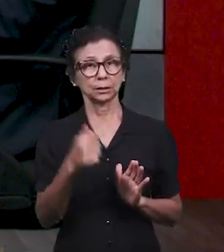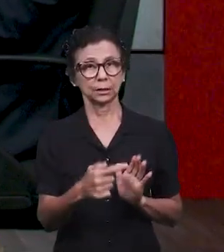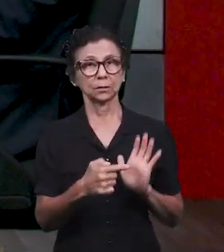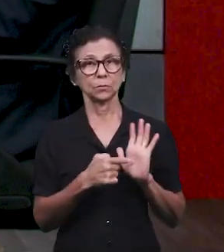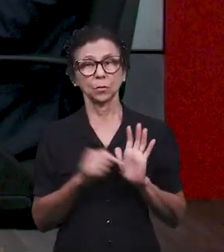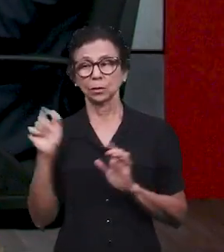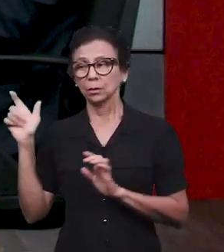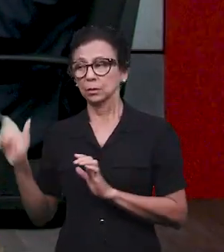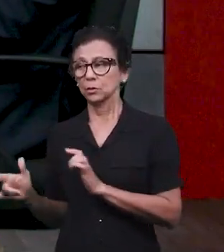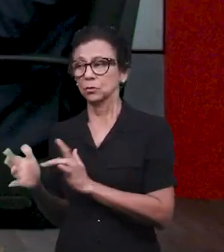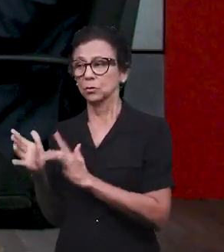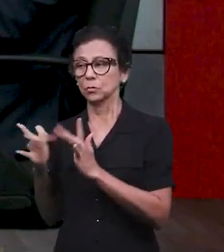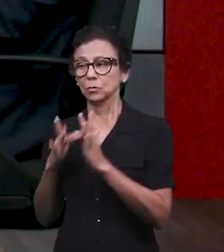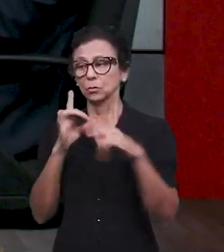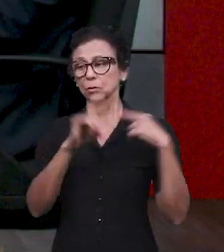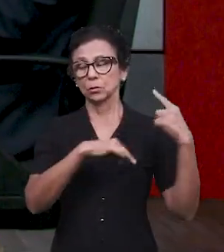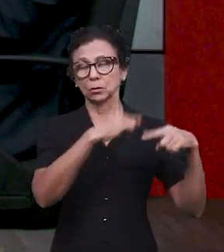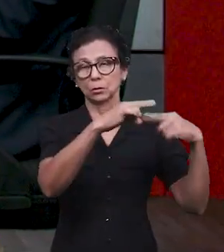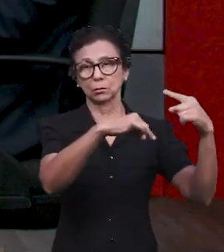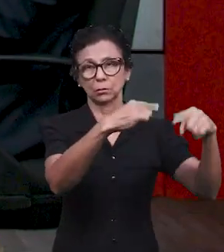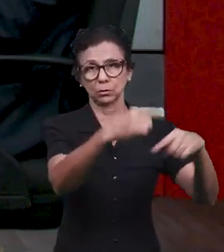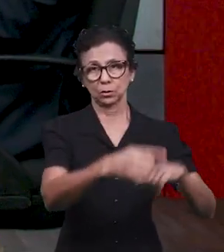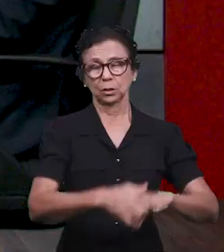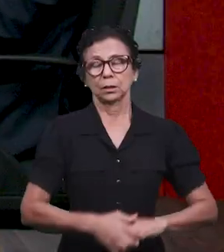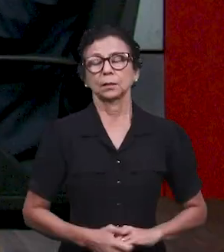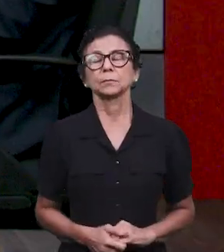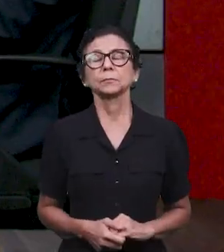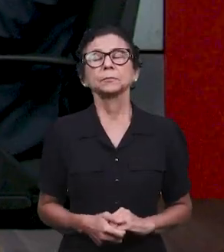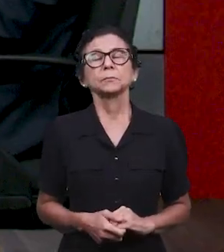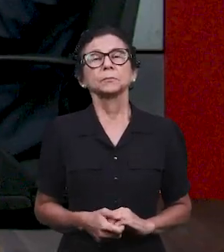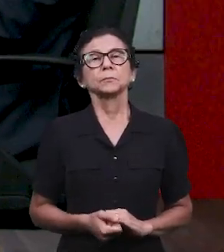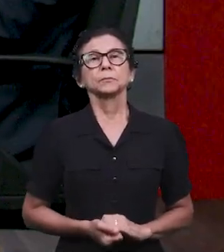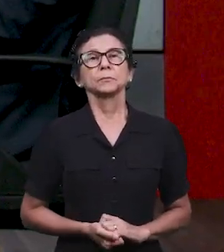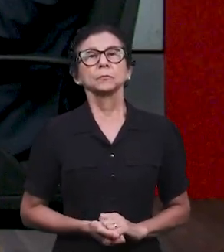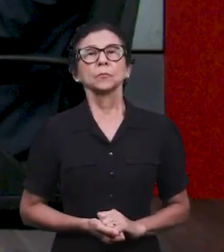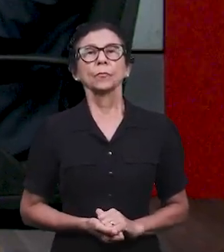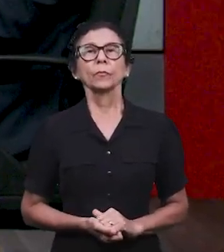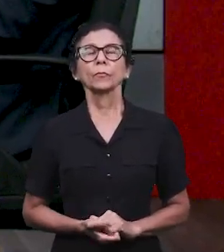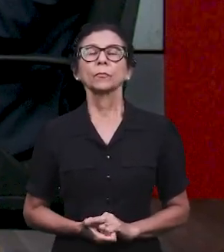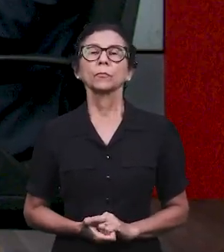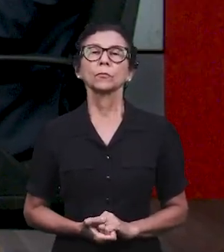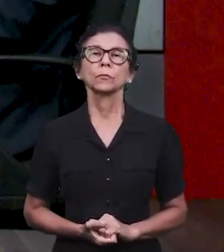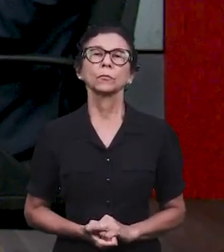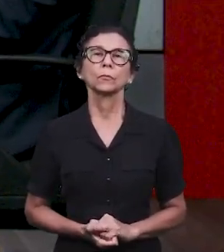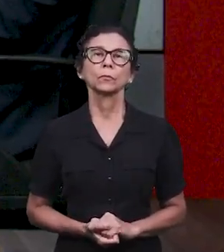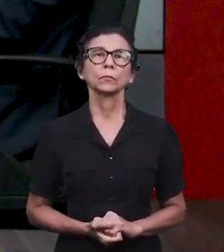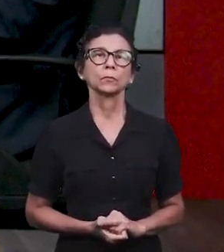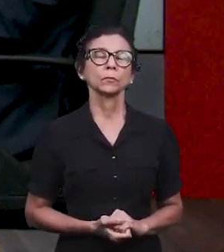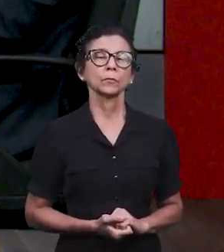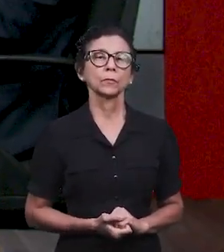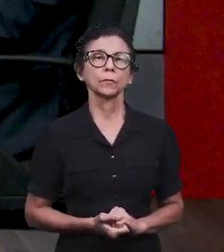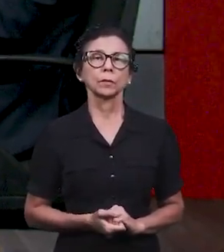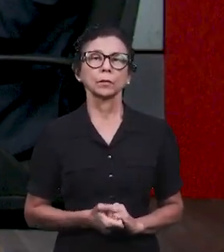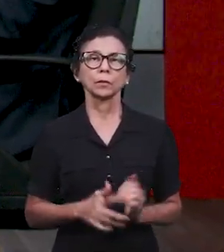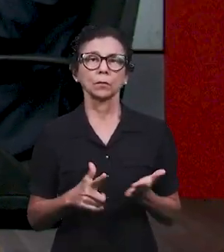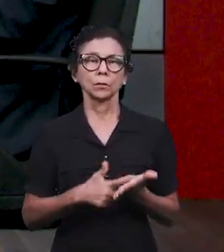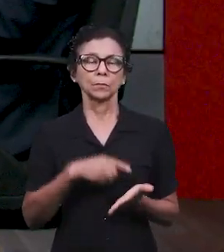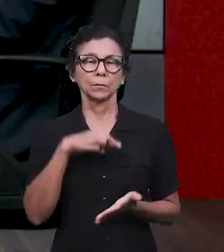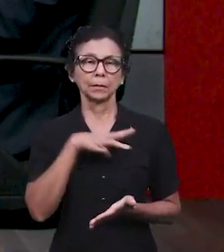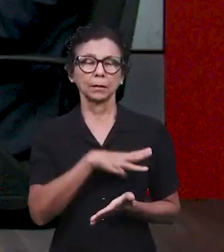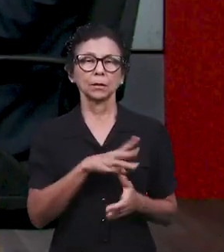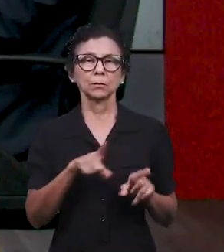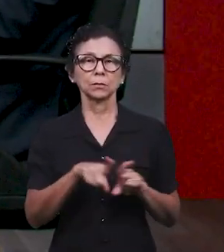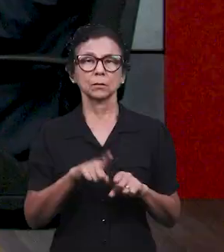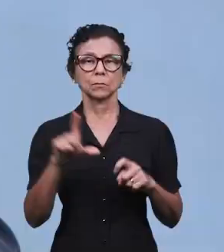17. Na genealogia de Jesus, meus irmãos, em Mateus, os evangelhos de Mateus e Lucas